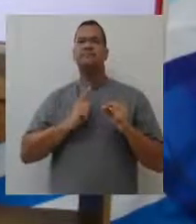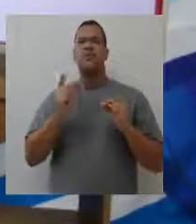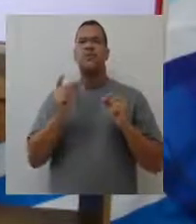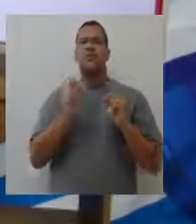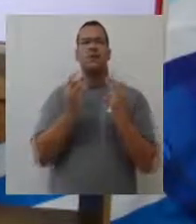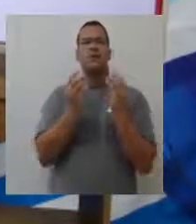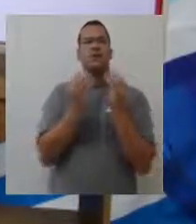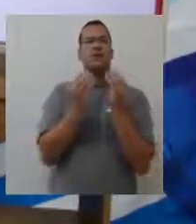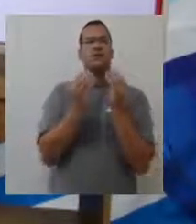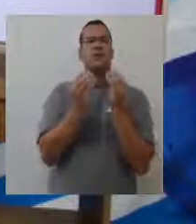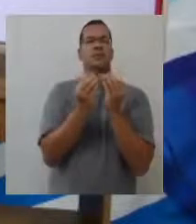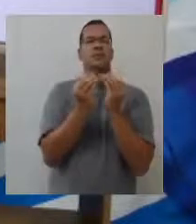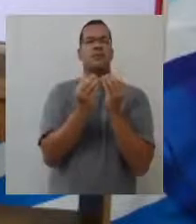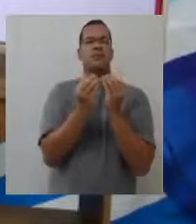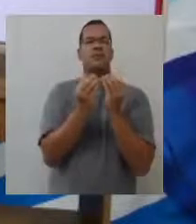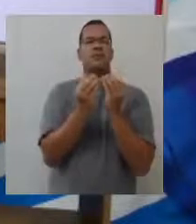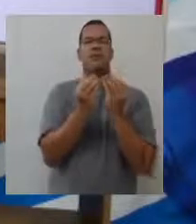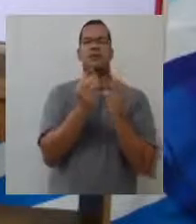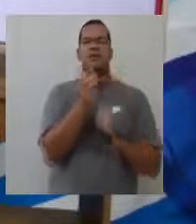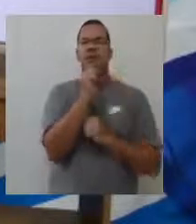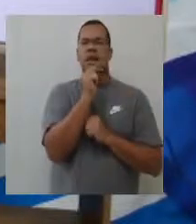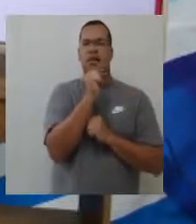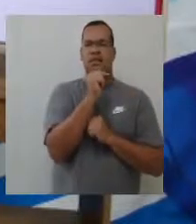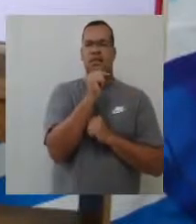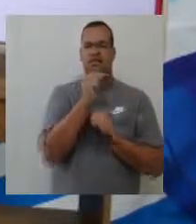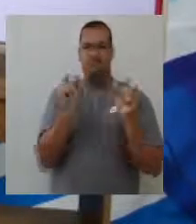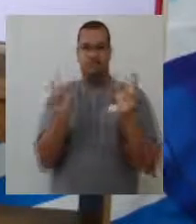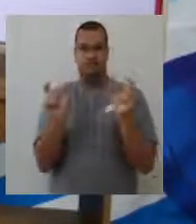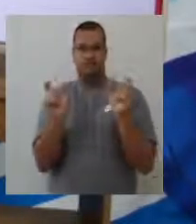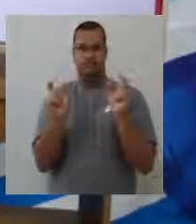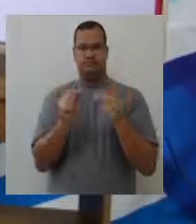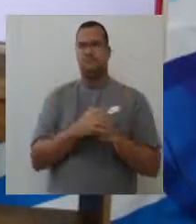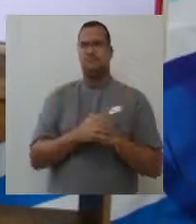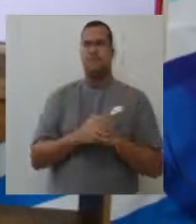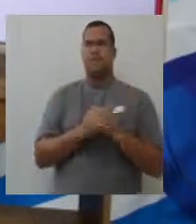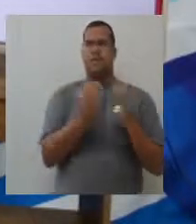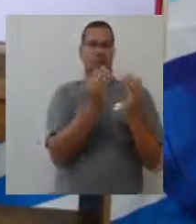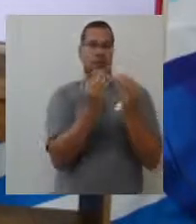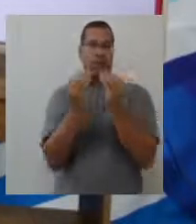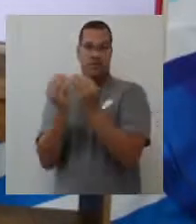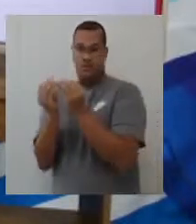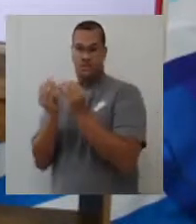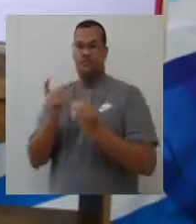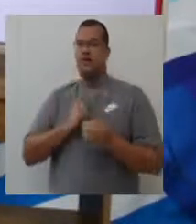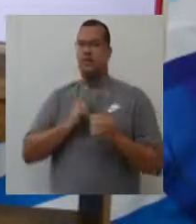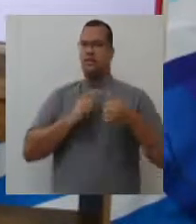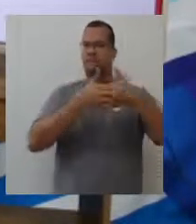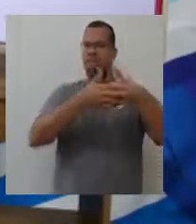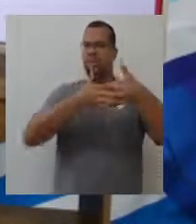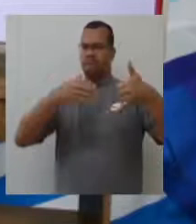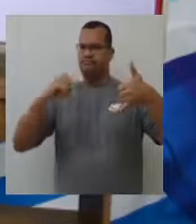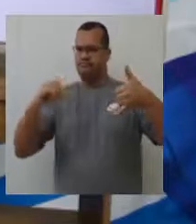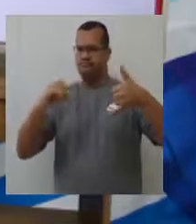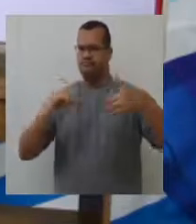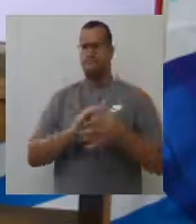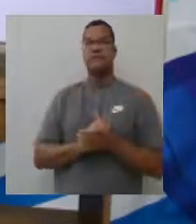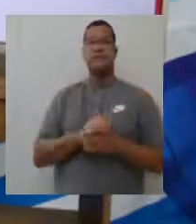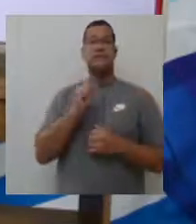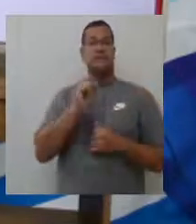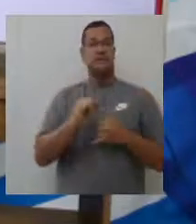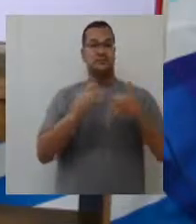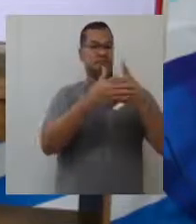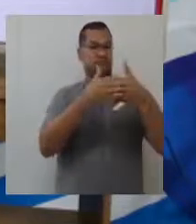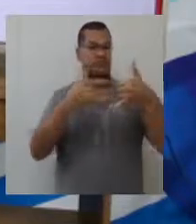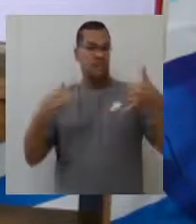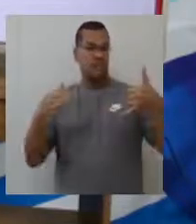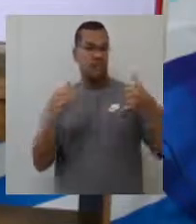água, representada em dois modelos moleculares, tá? E aqui eu tenho o gás oxigênio. Então, se eu pego a molécula